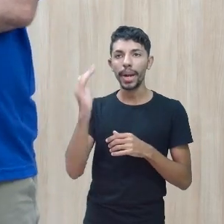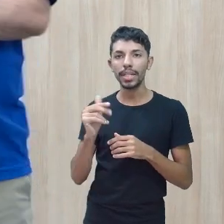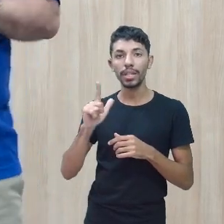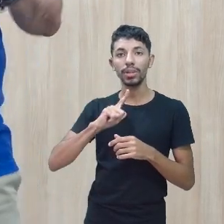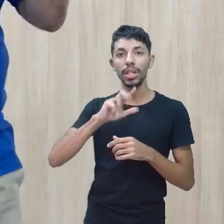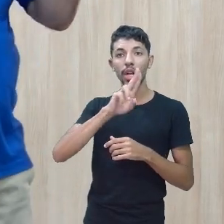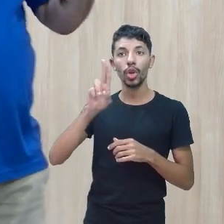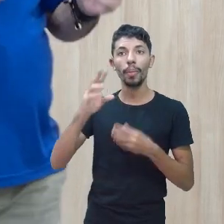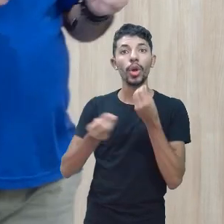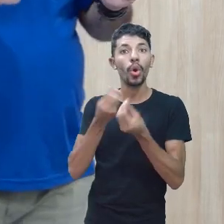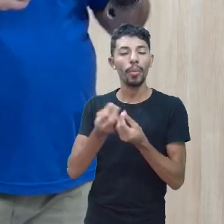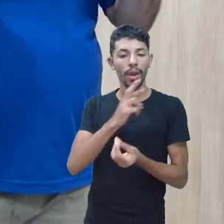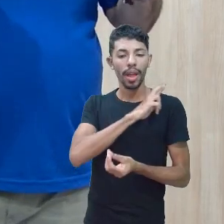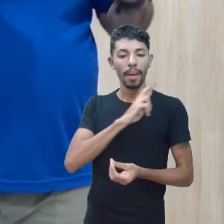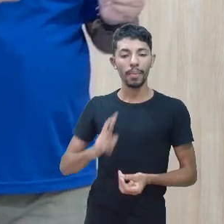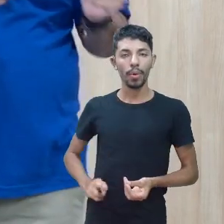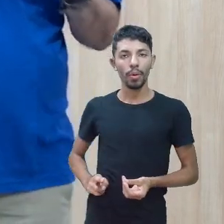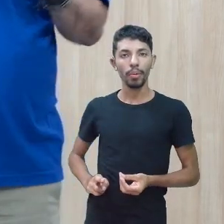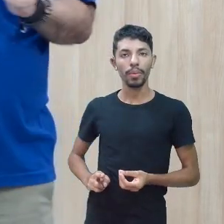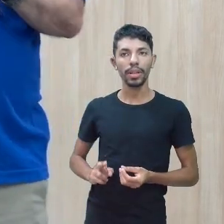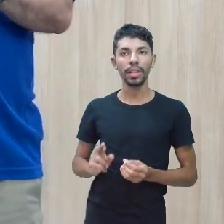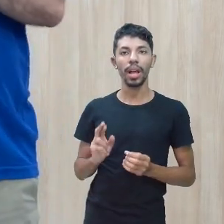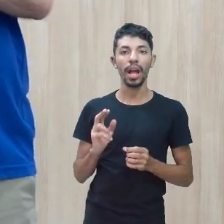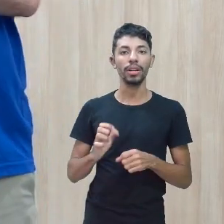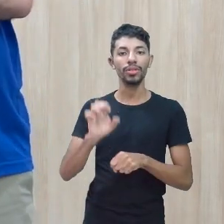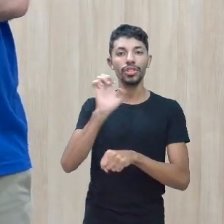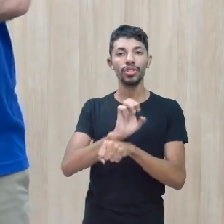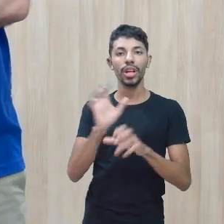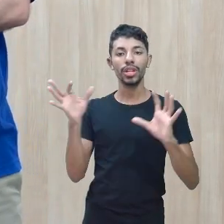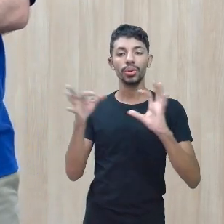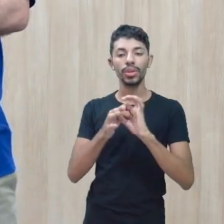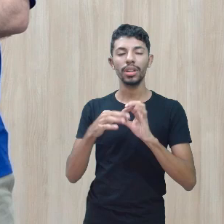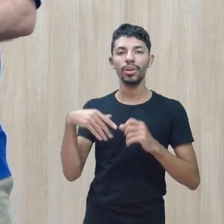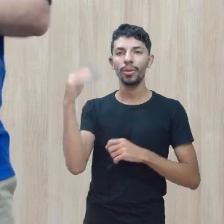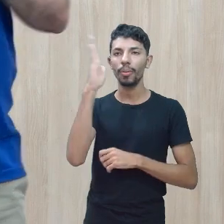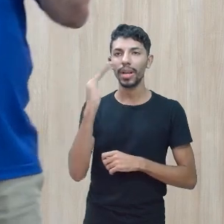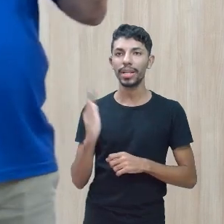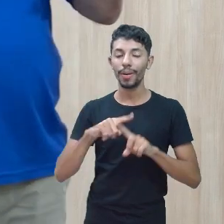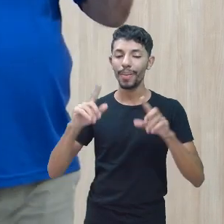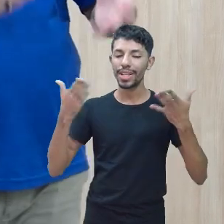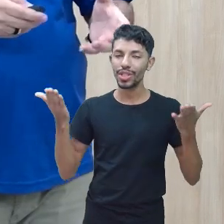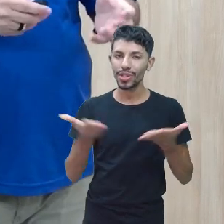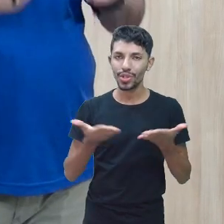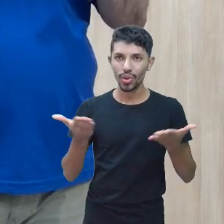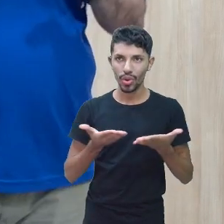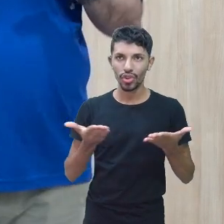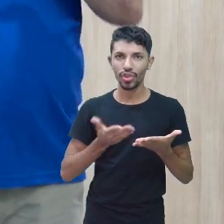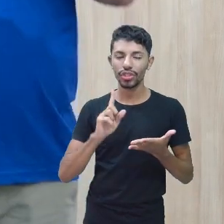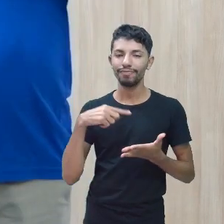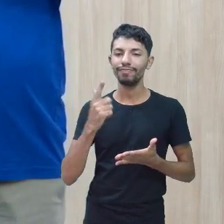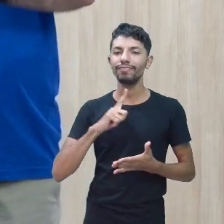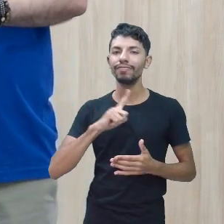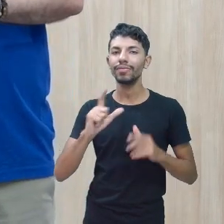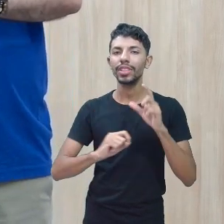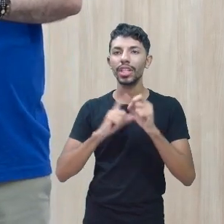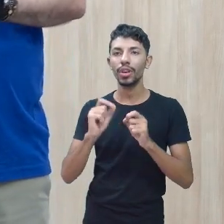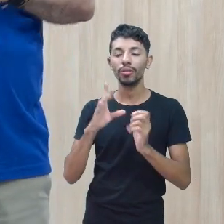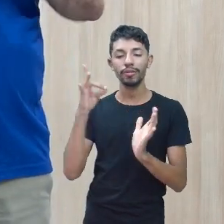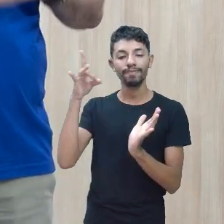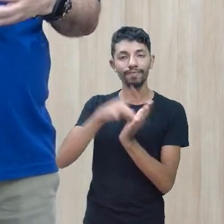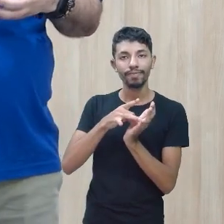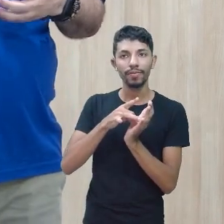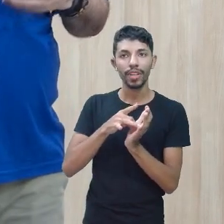Brasil. Hoje nós chamamos de República Federativa do Brasil. Mas o fato é que o nosso